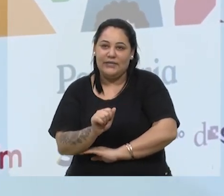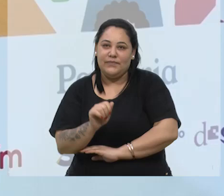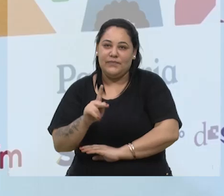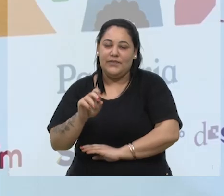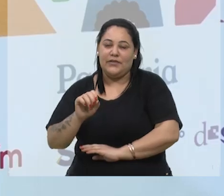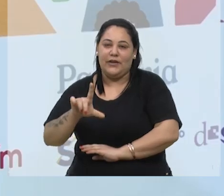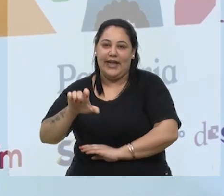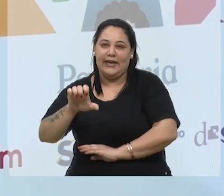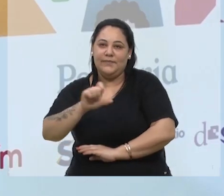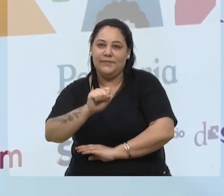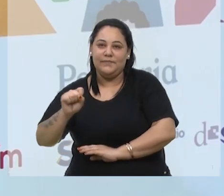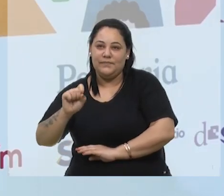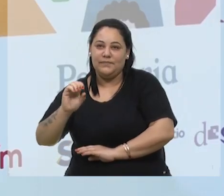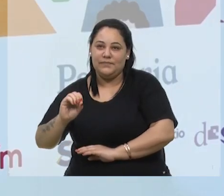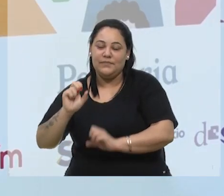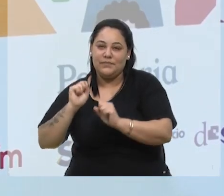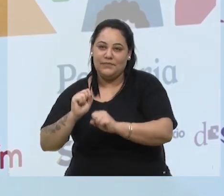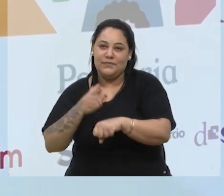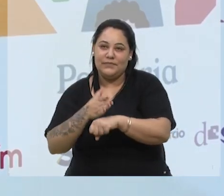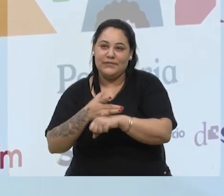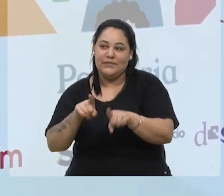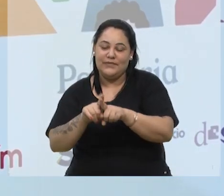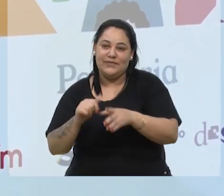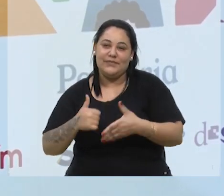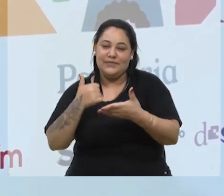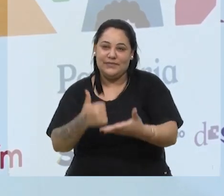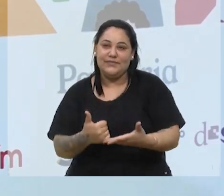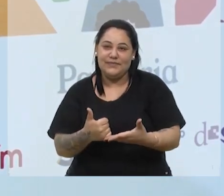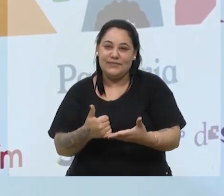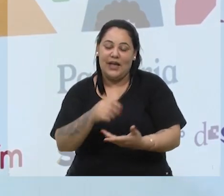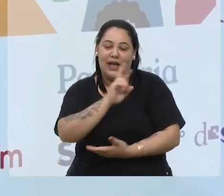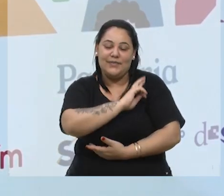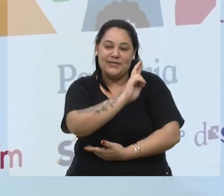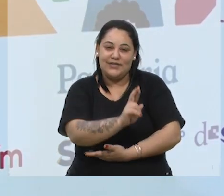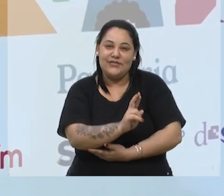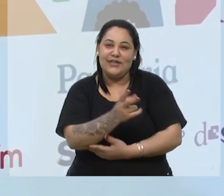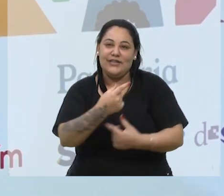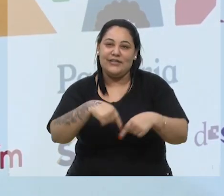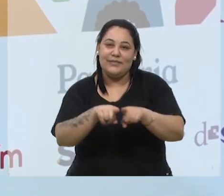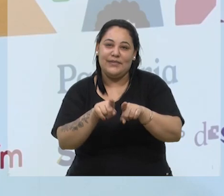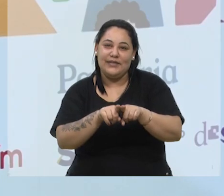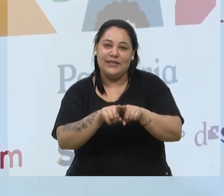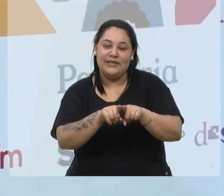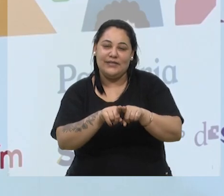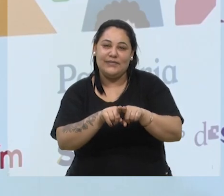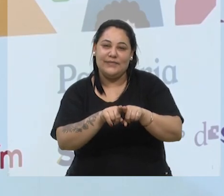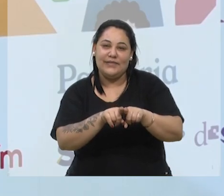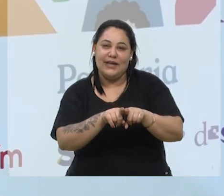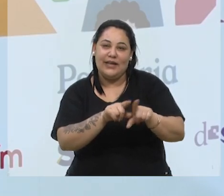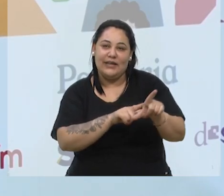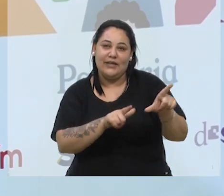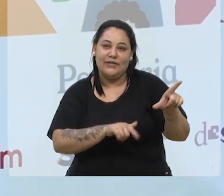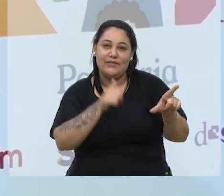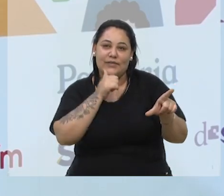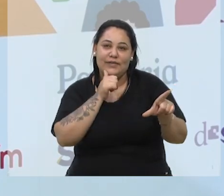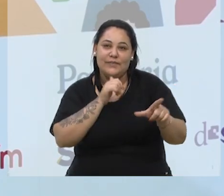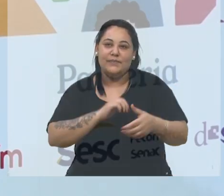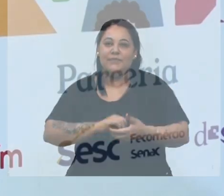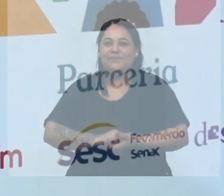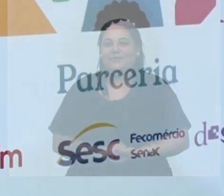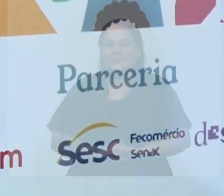de entrada. Porque aí eles nos impulsionam também a perceber que a nossa voz, né? Ela tem como ser ouvida.